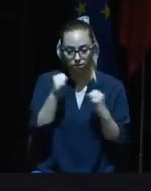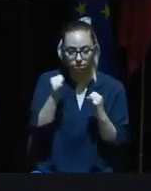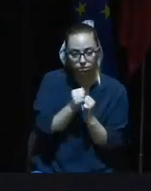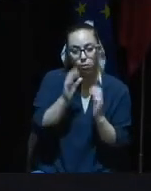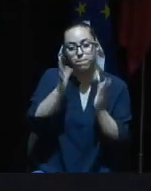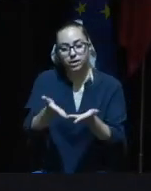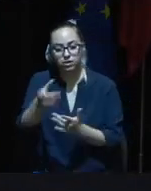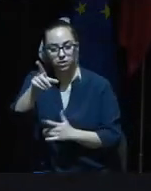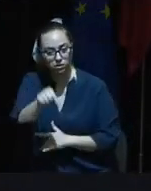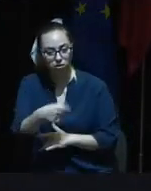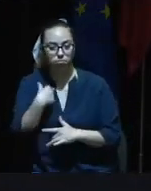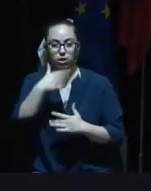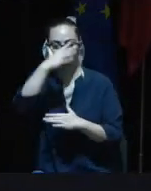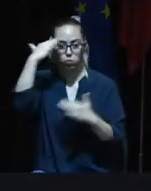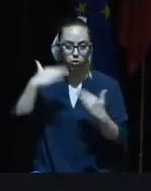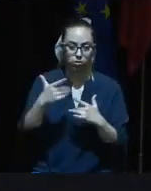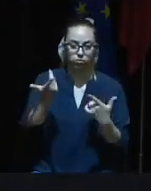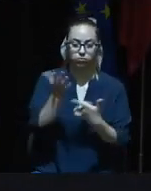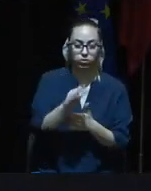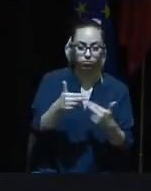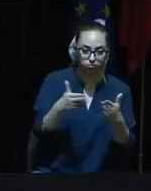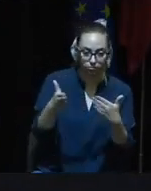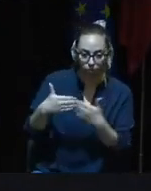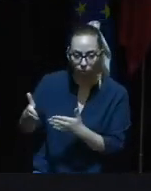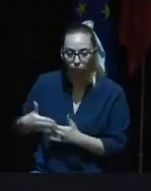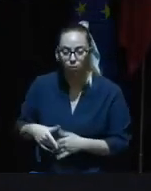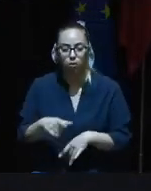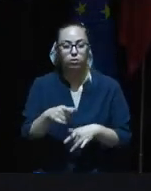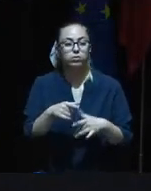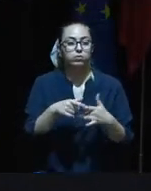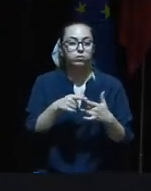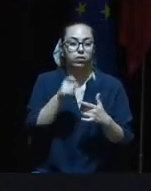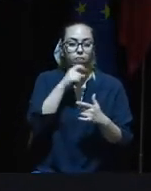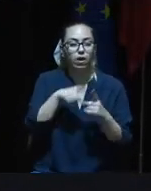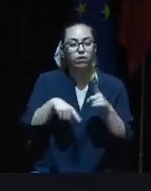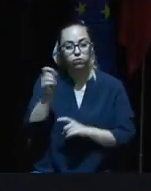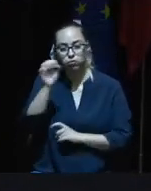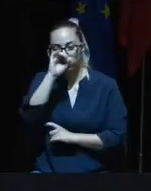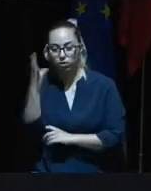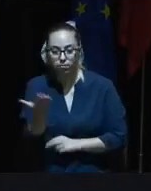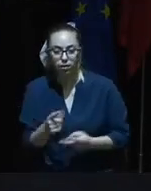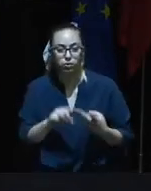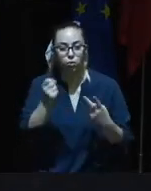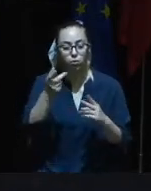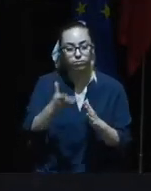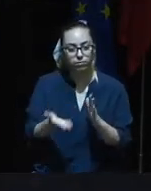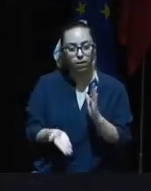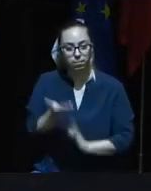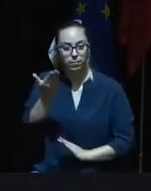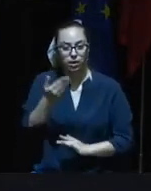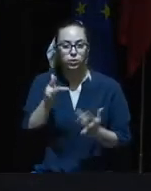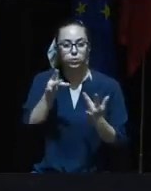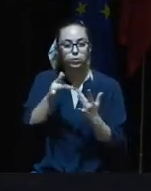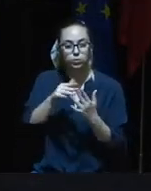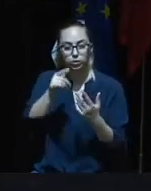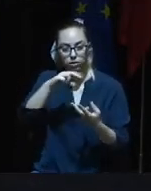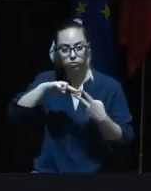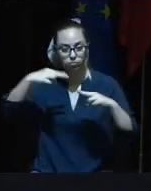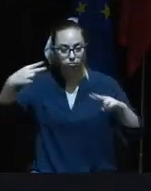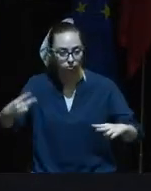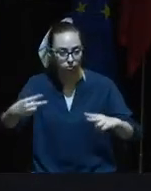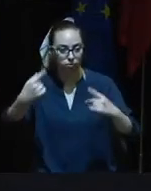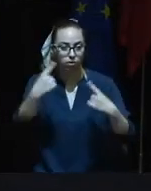medidas Racionais como o alargamento horários abertura de espaços que sejam refugiados climáticos ou intensificação dos contatos com os municípios